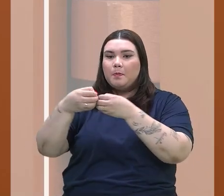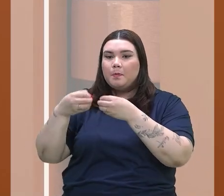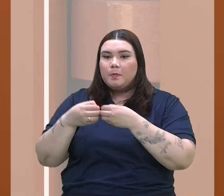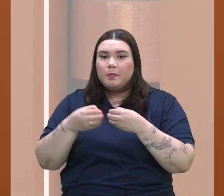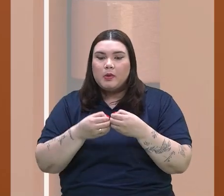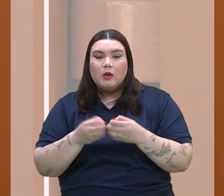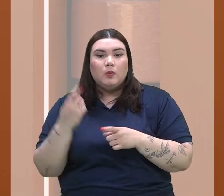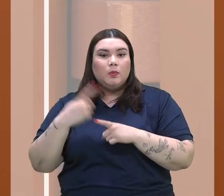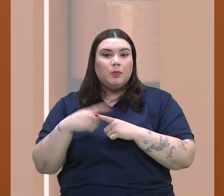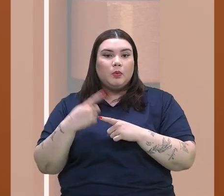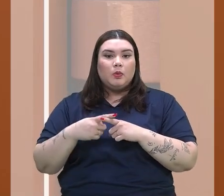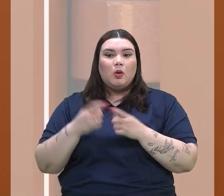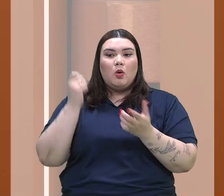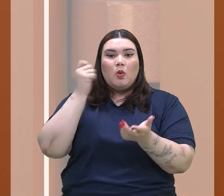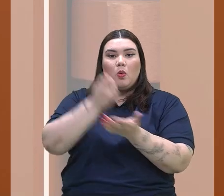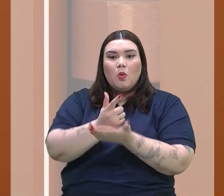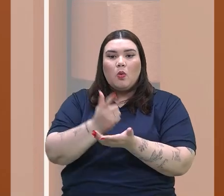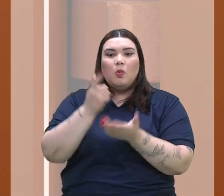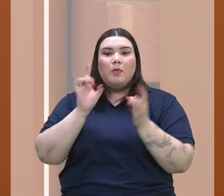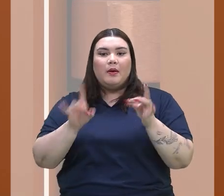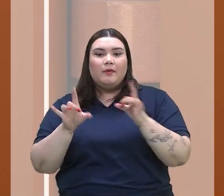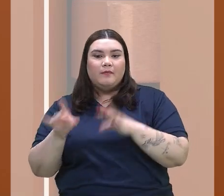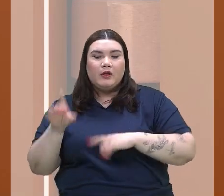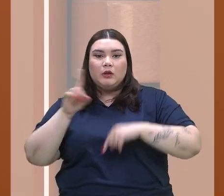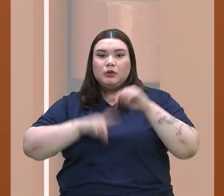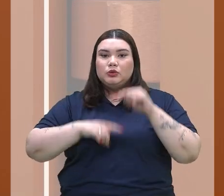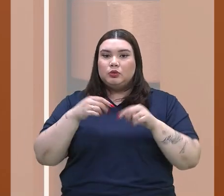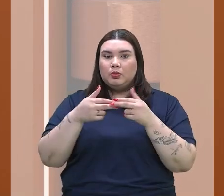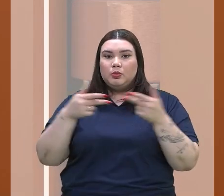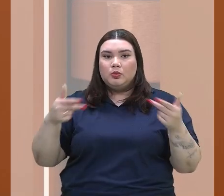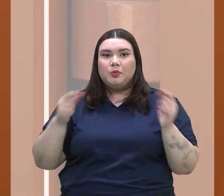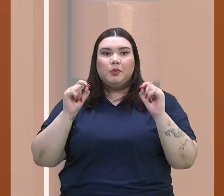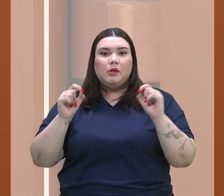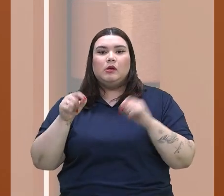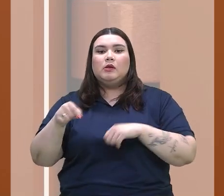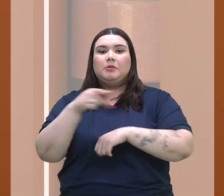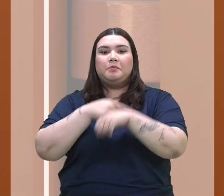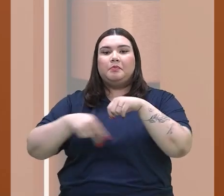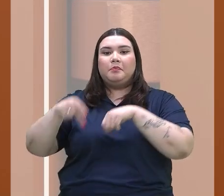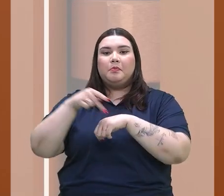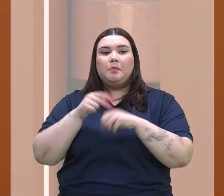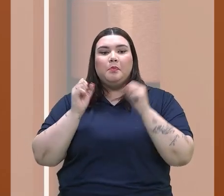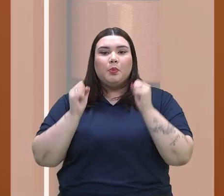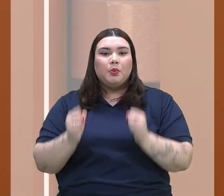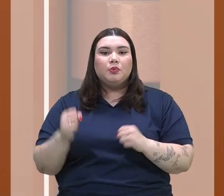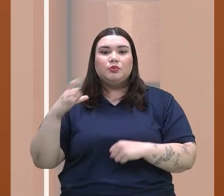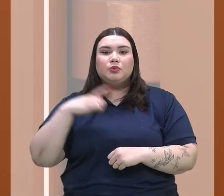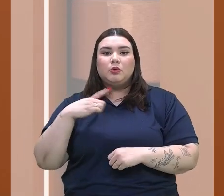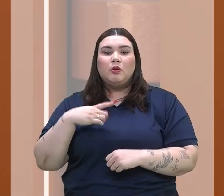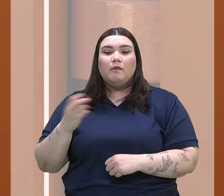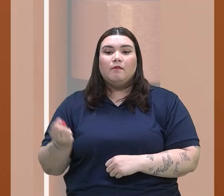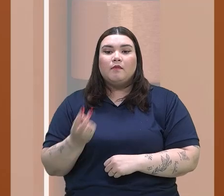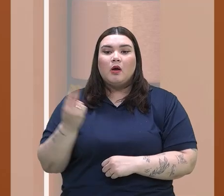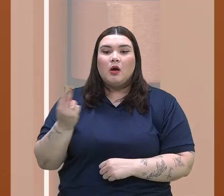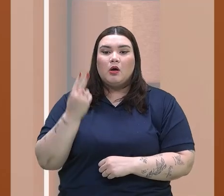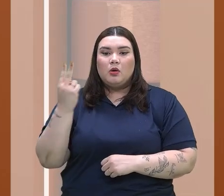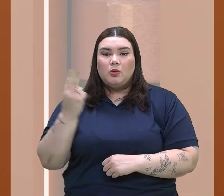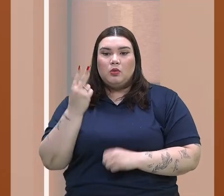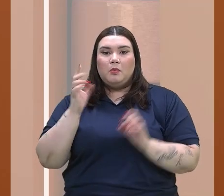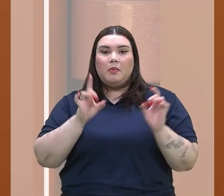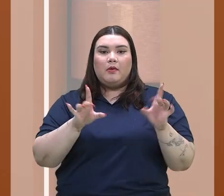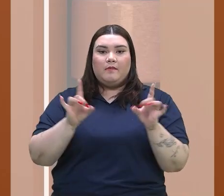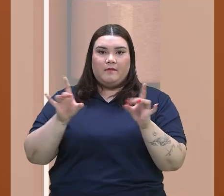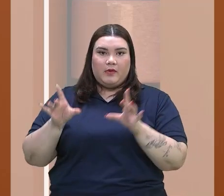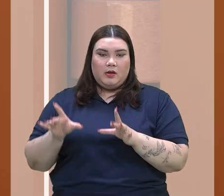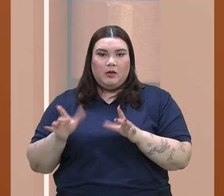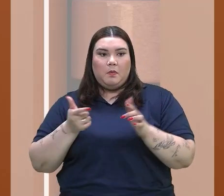Porque é compra e venda de mercadorias. O que aquele país ele pode ter de valor ali para vender